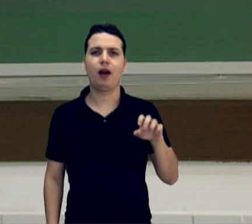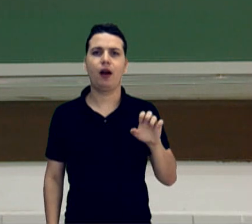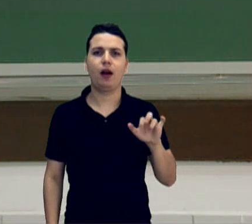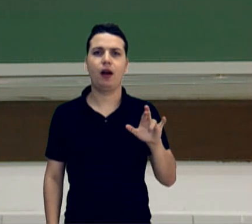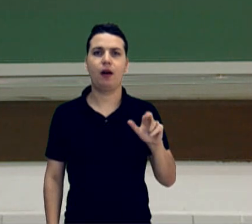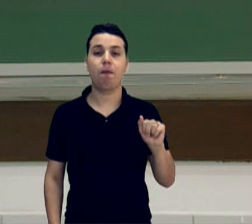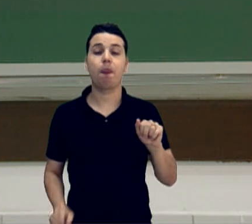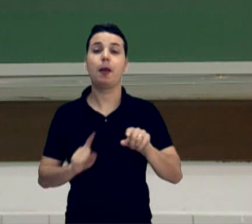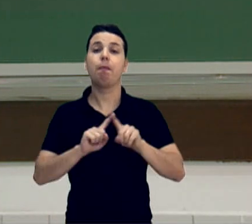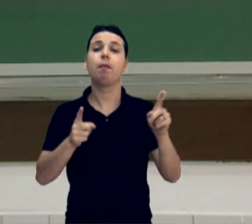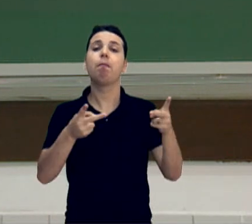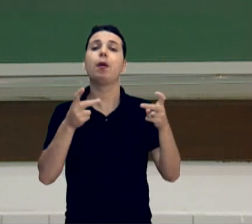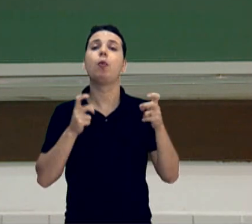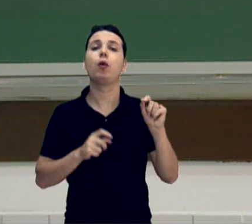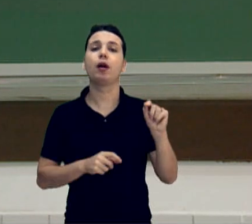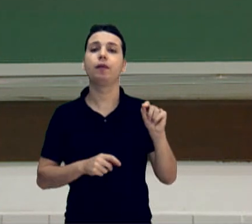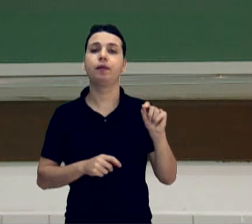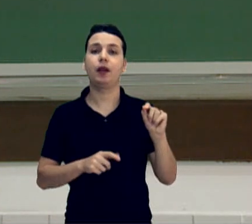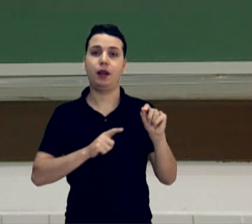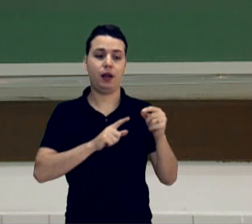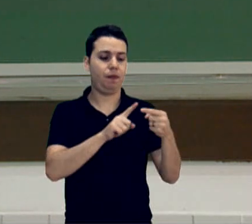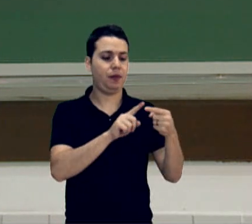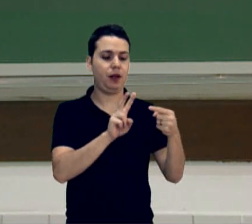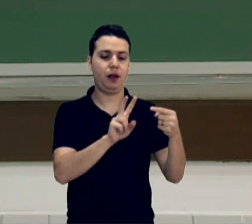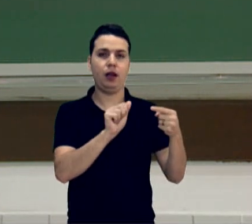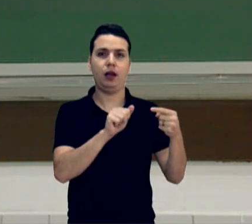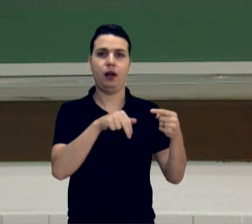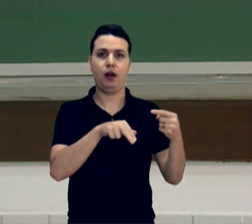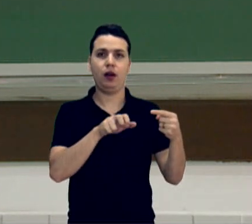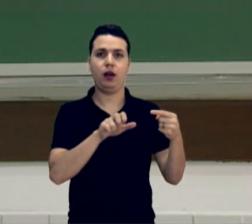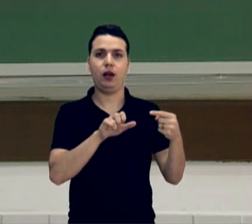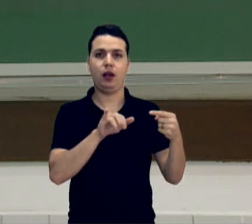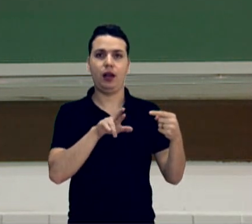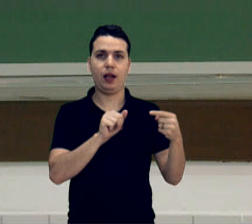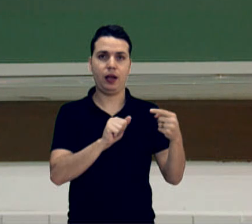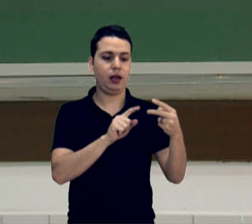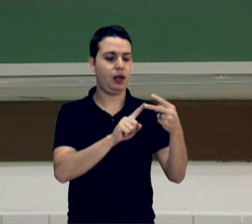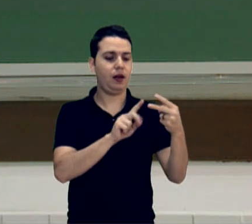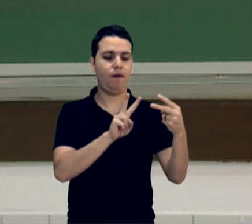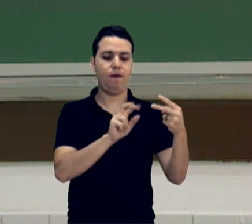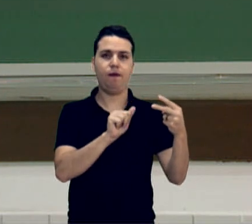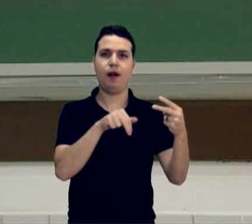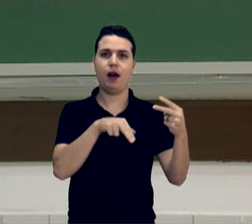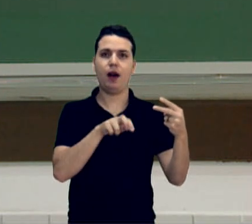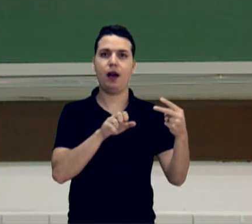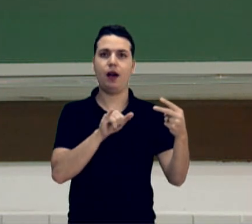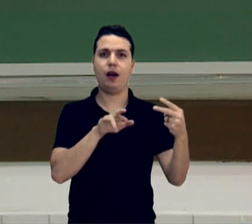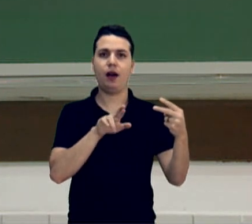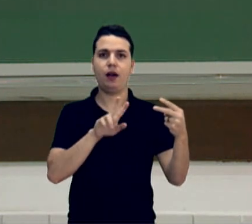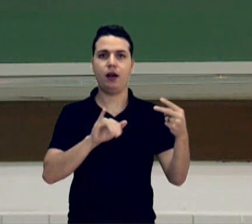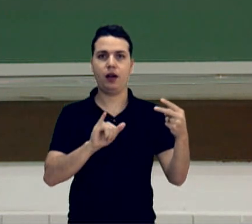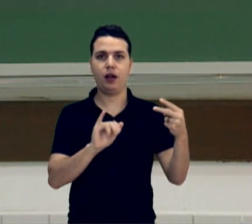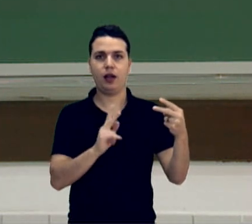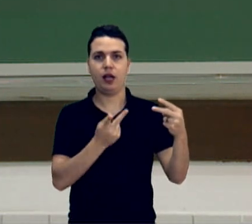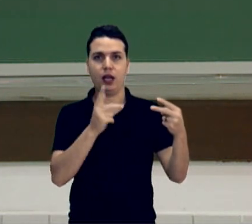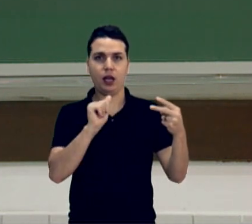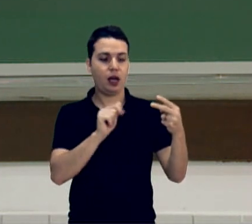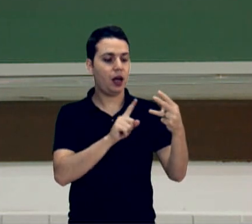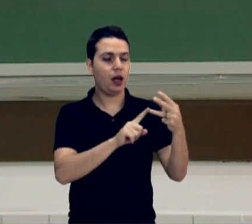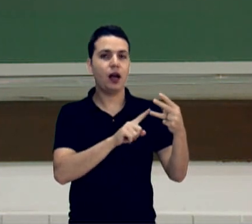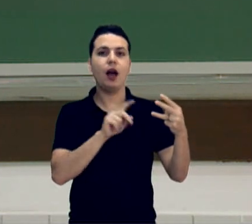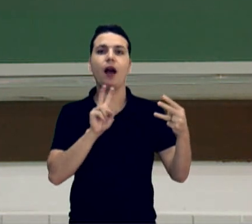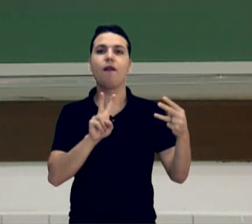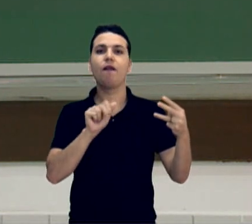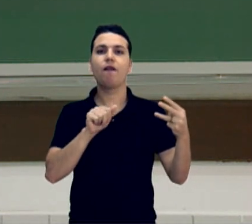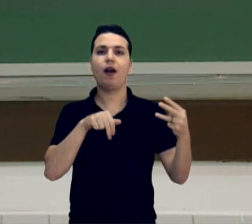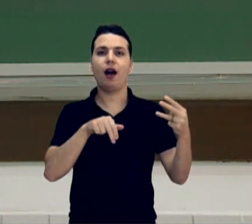que se temos a vaneira, a vaneirinha, na sequência nós vamos ter o vaneirão. E isso a gente percebe pelo